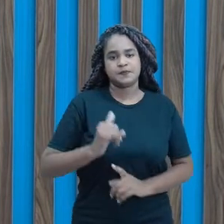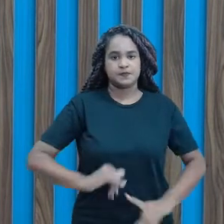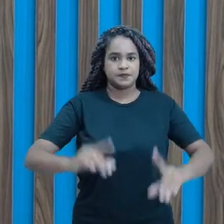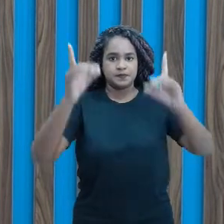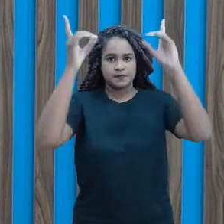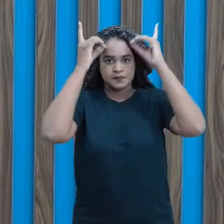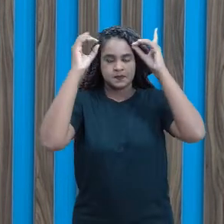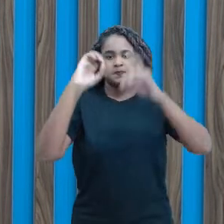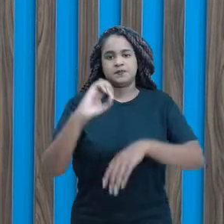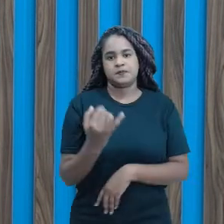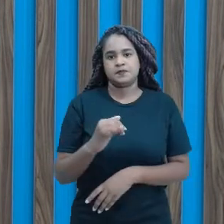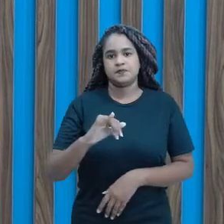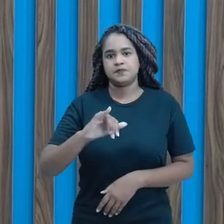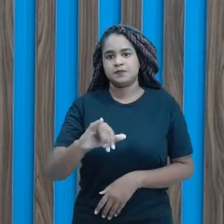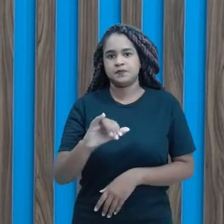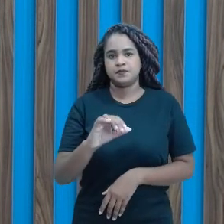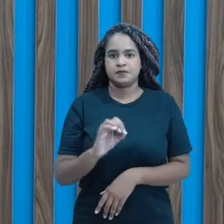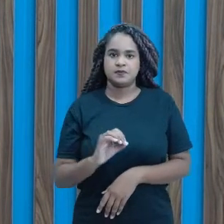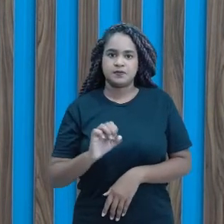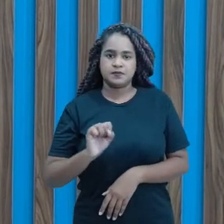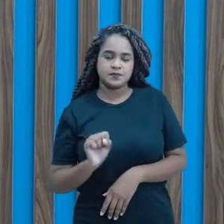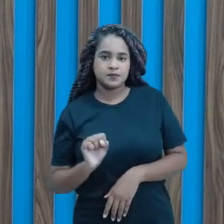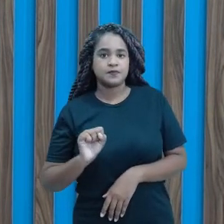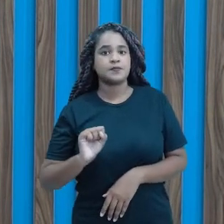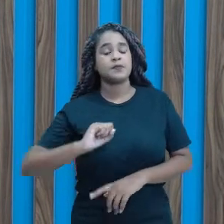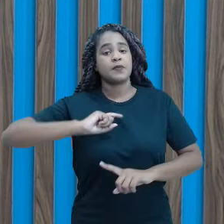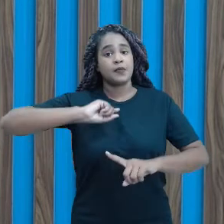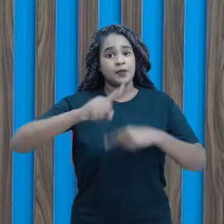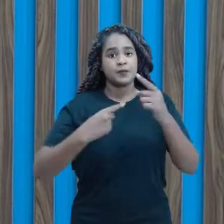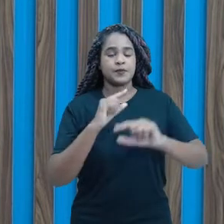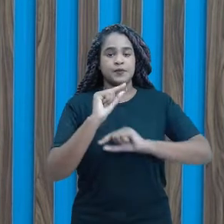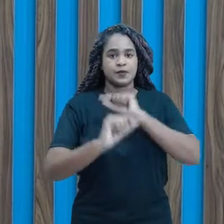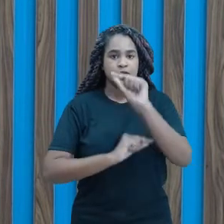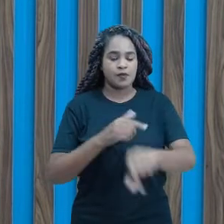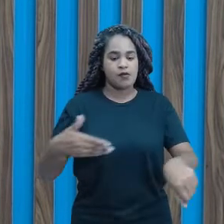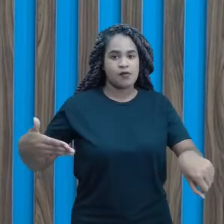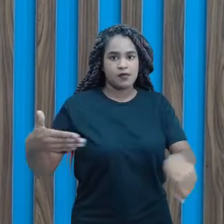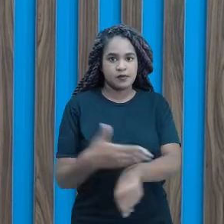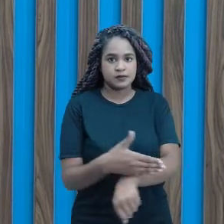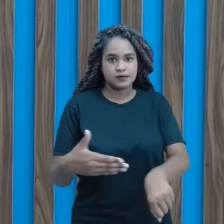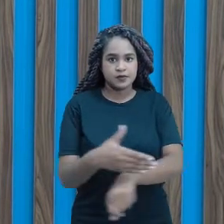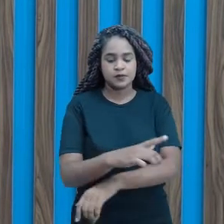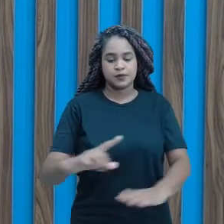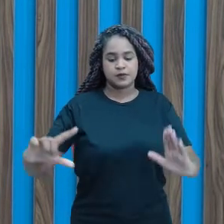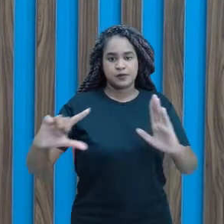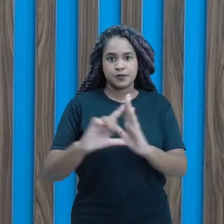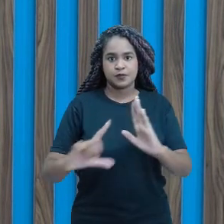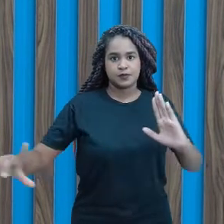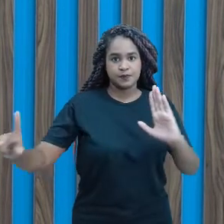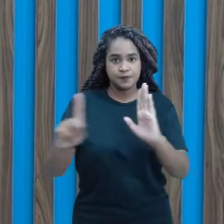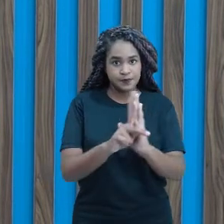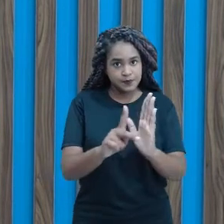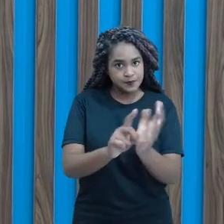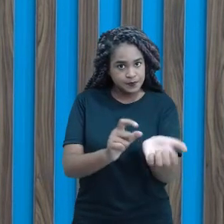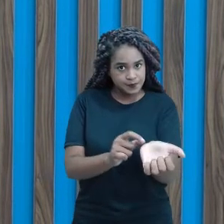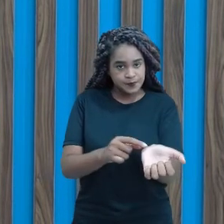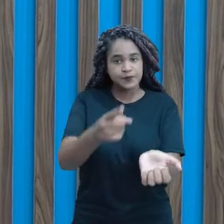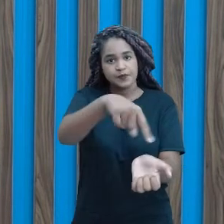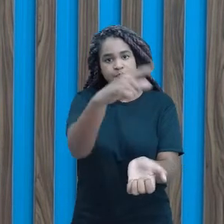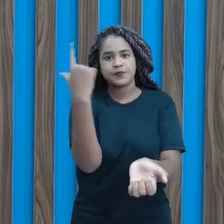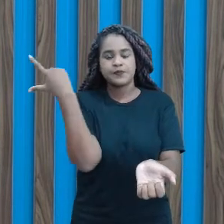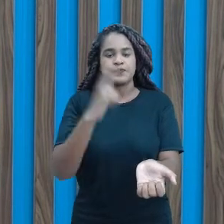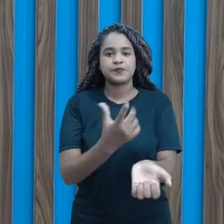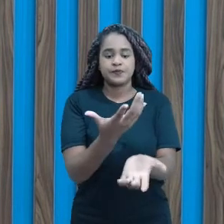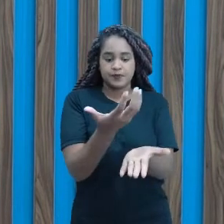Android ou iOS, tá? Depois disso, você vai ser direcionado à sua loja de aplicativo, lá onde você vai fazer o download do mesmo,